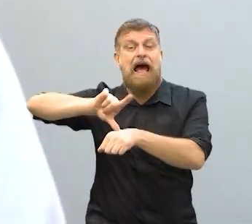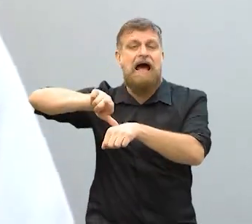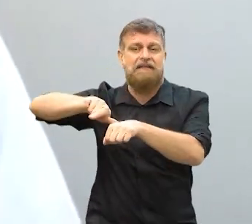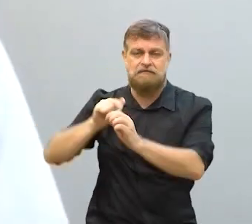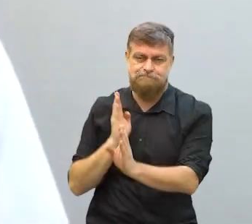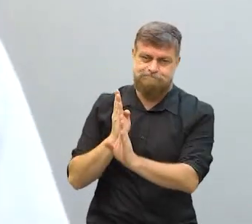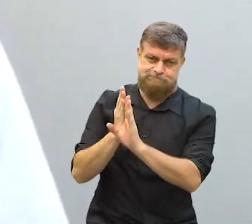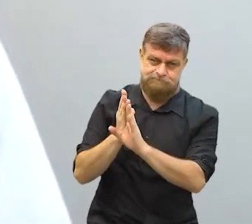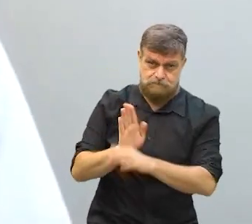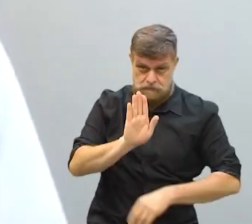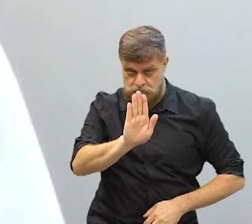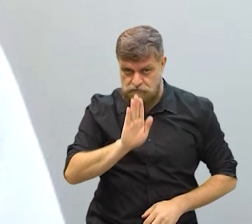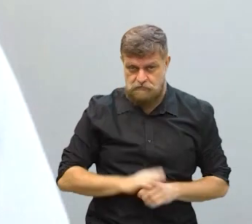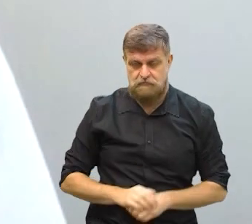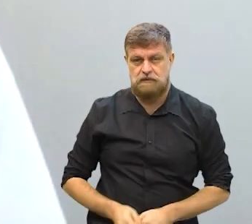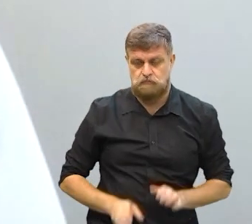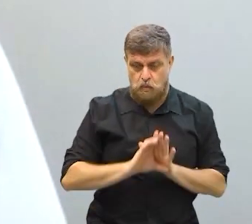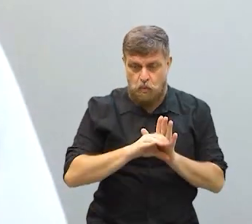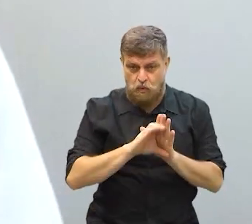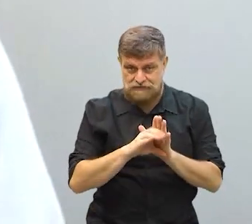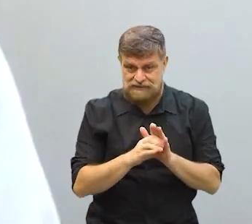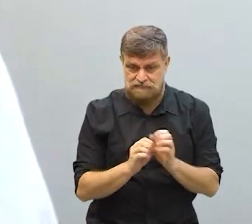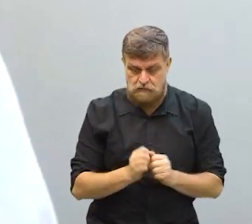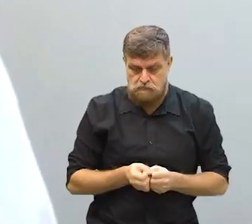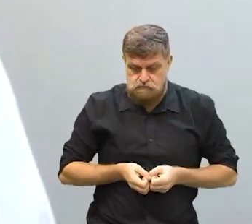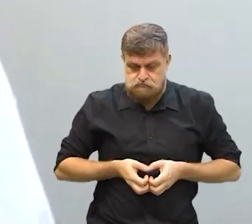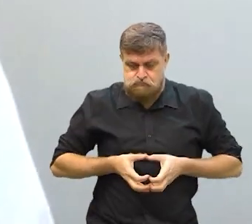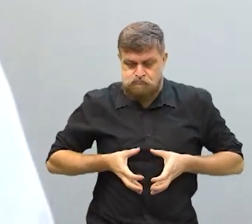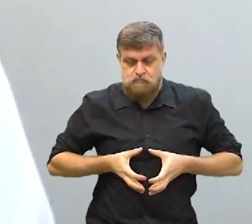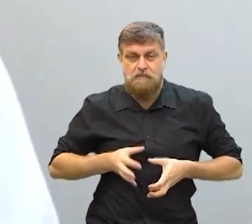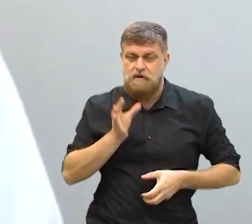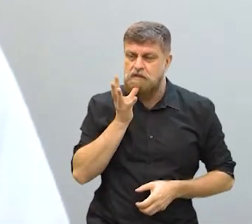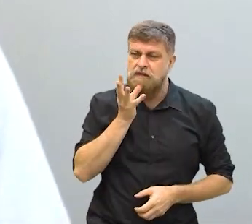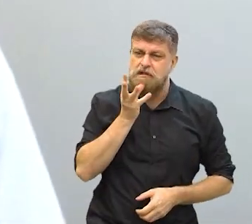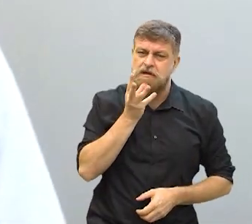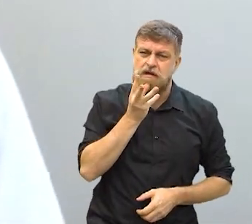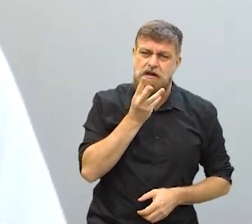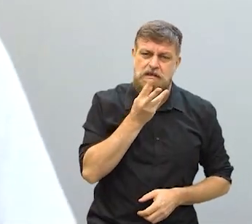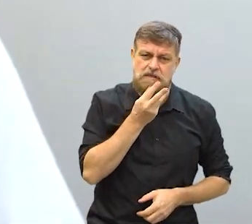atrasada. Mas ele, na sua definição ou na sua evolução, é realmente uma doença lenta. Ela